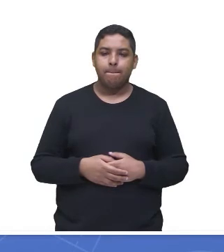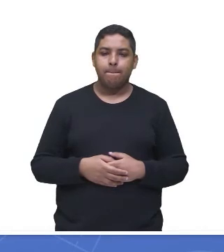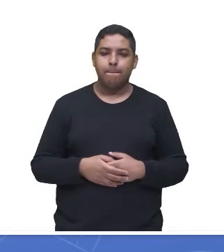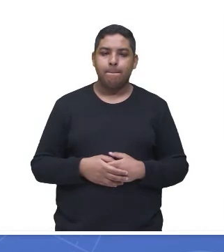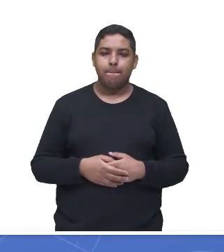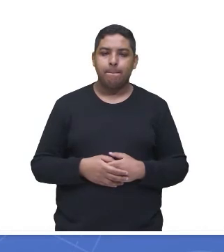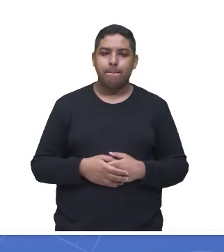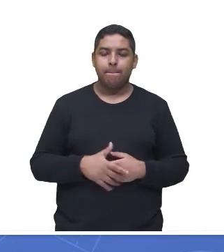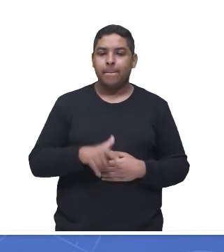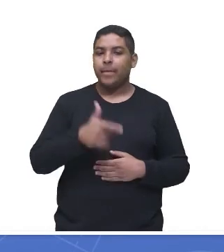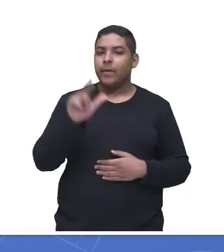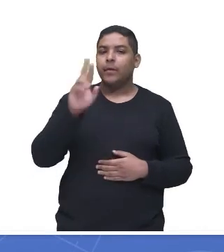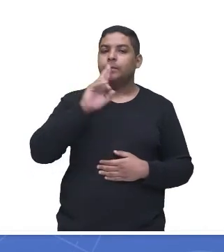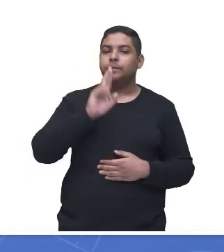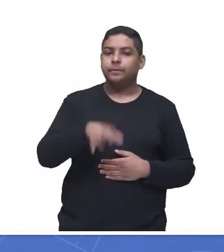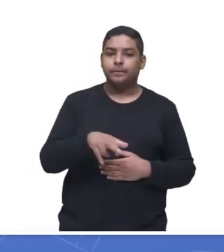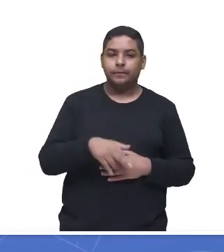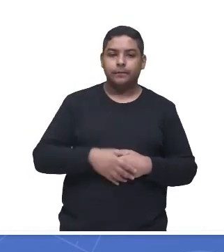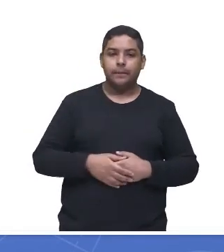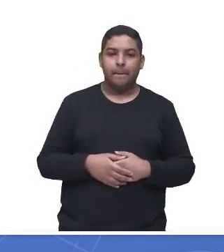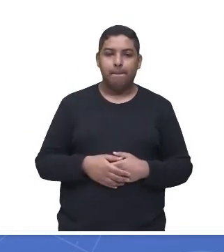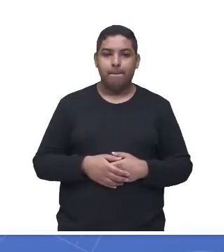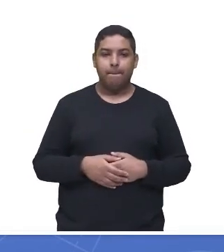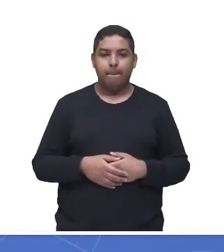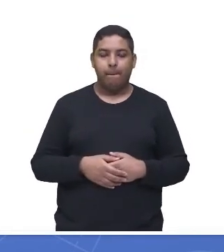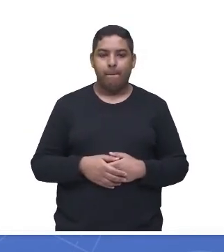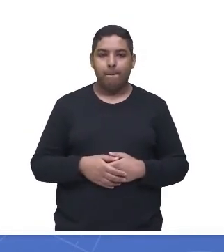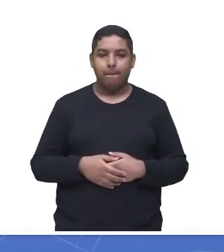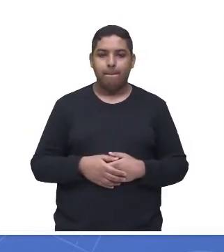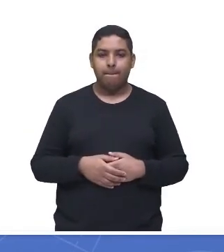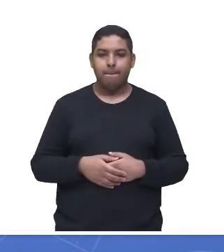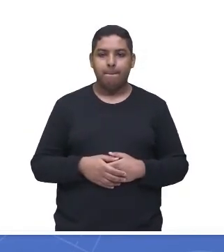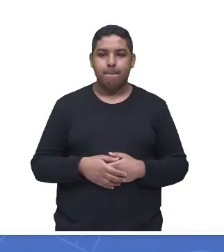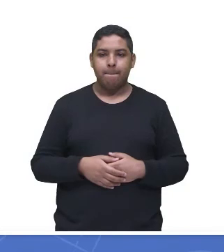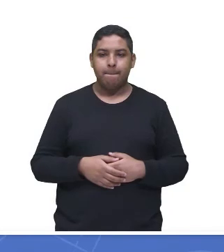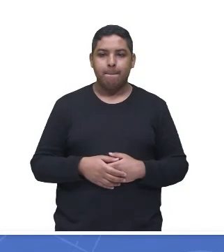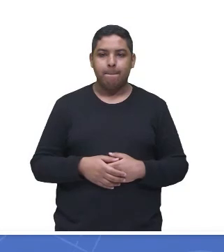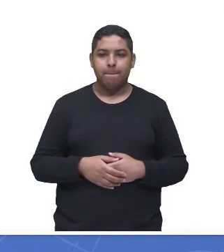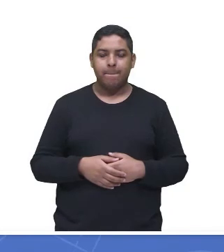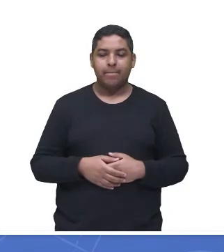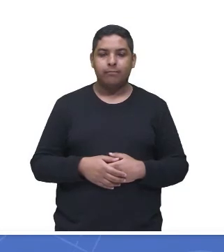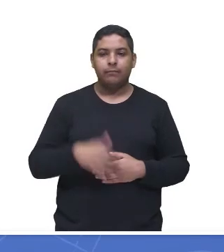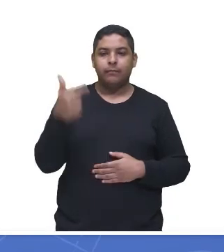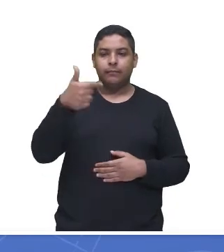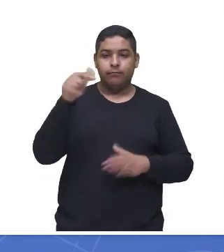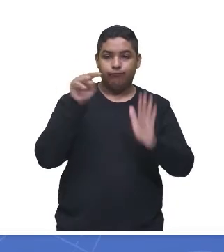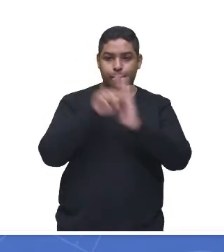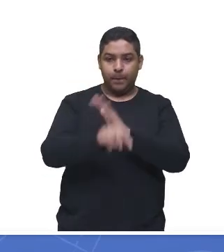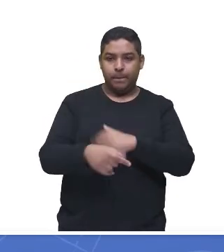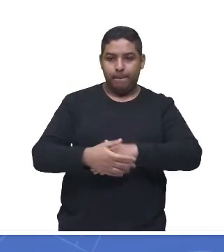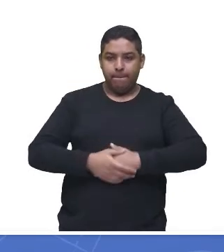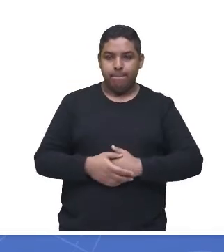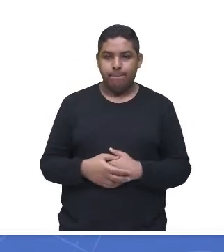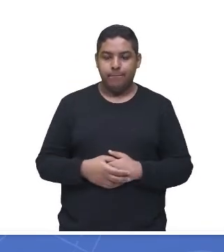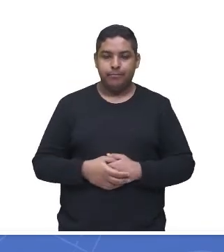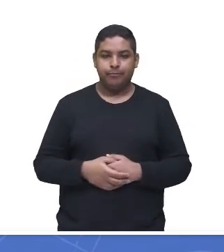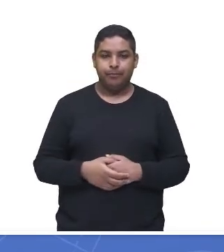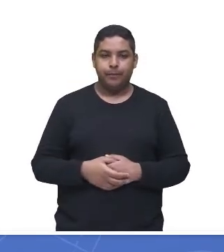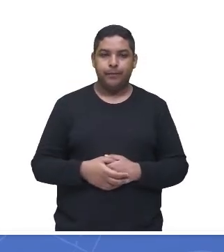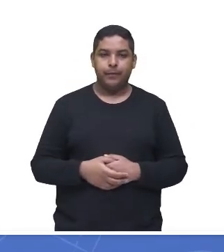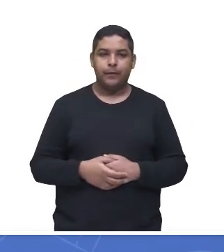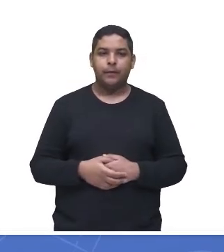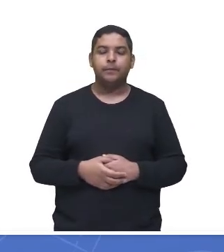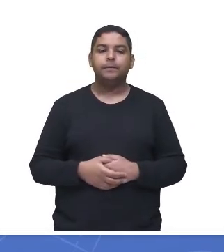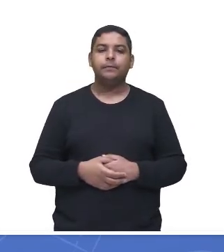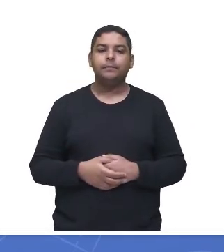tem outra resposta aí que alguém colocou. A questão 2, vamos para a questão 2, né? Na